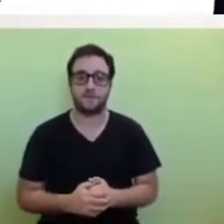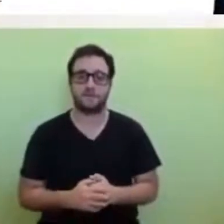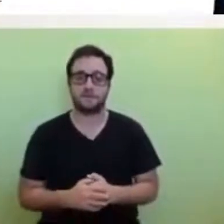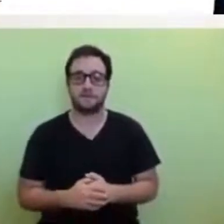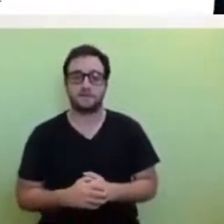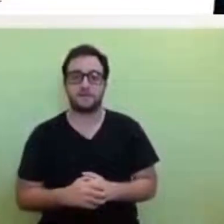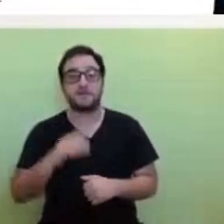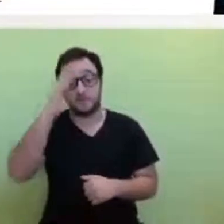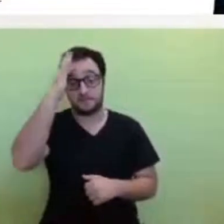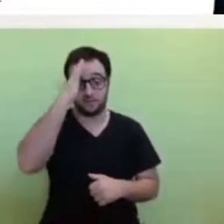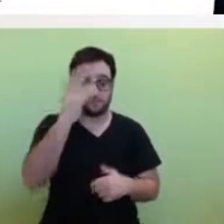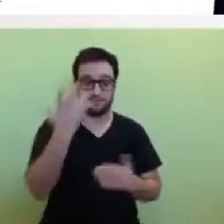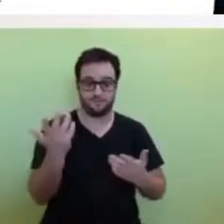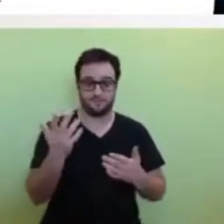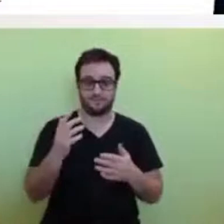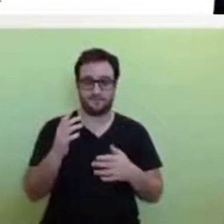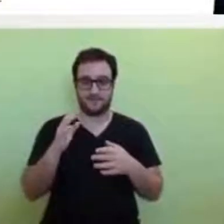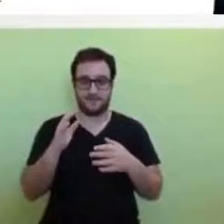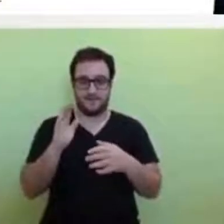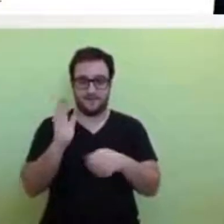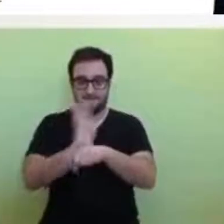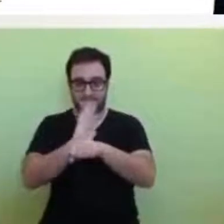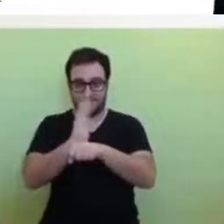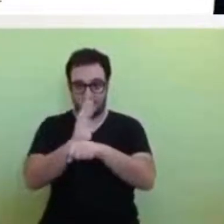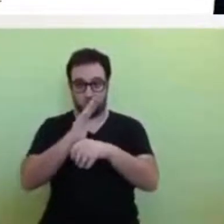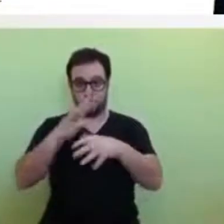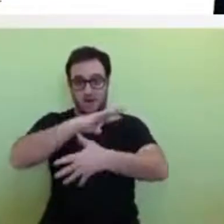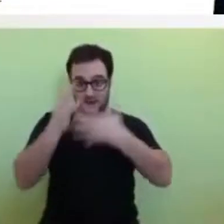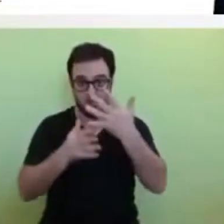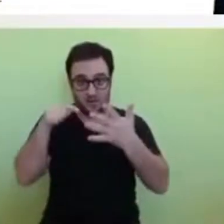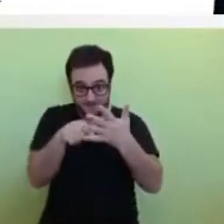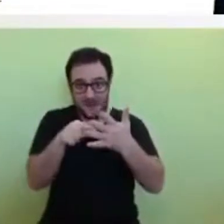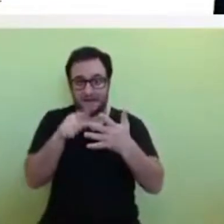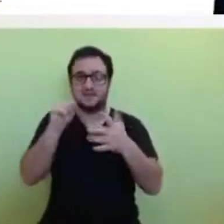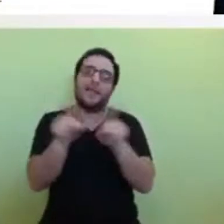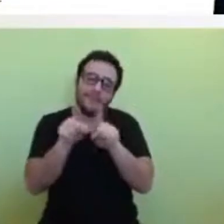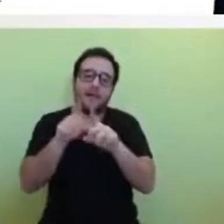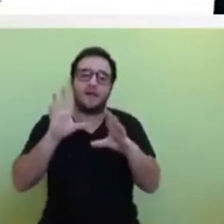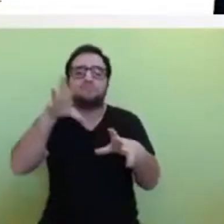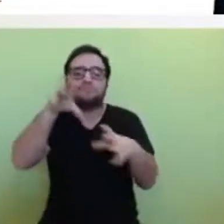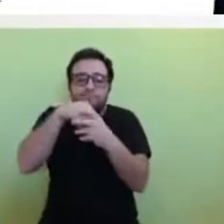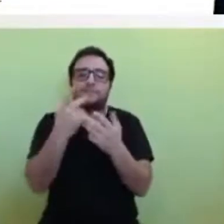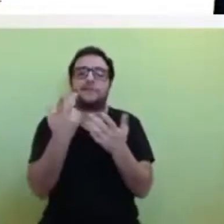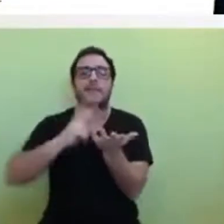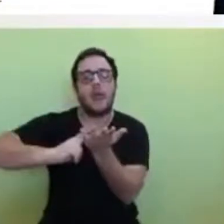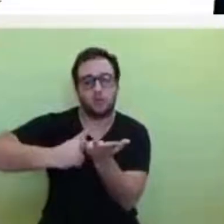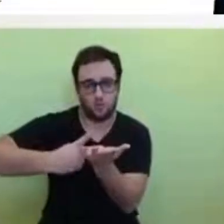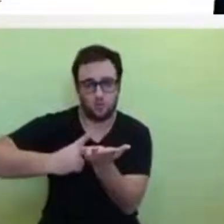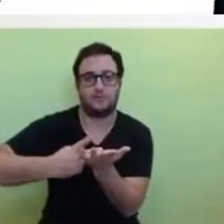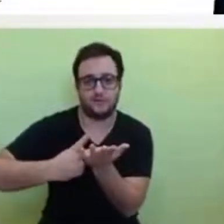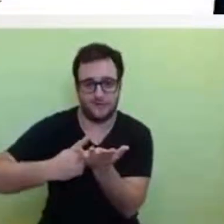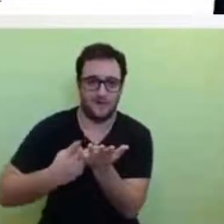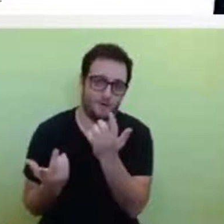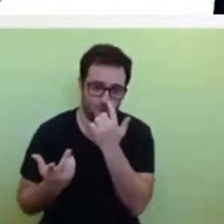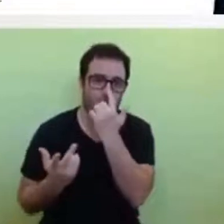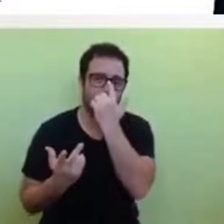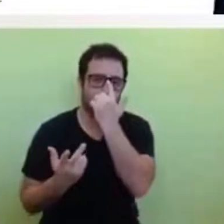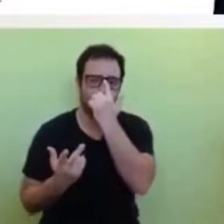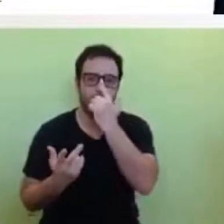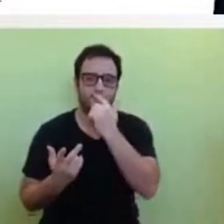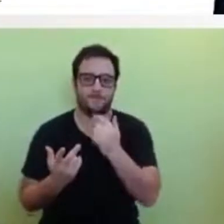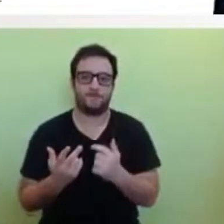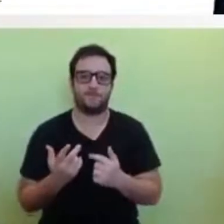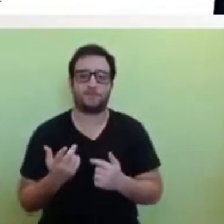sinais e tradução, a gente tem um problema que é o que é realmente tradução. Embora hoje em dia nós entendamos